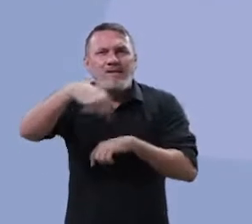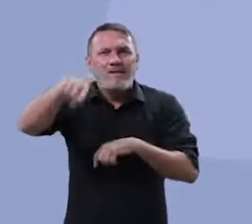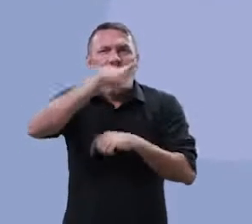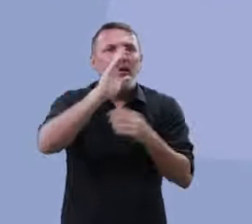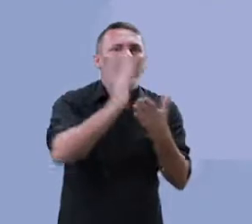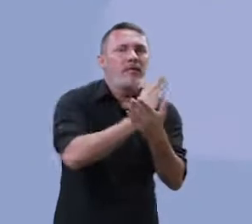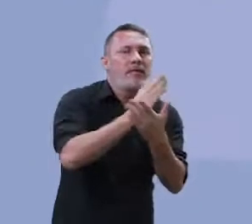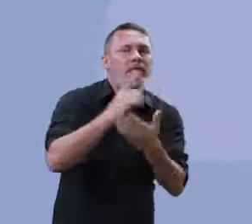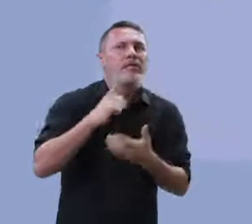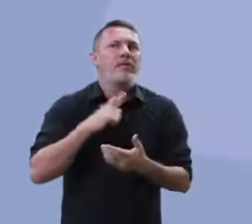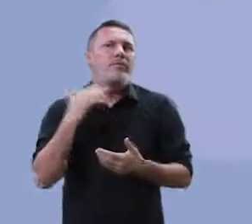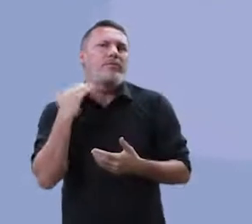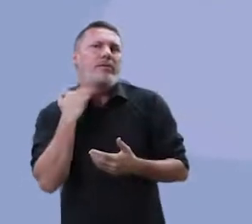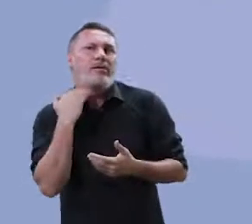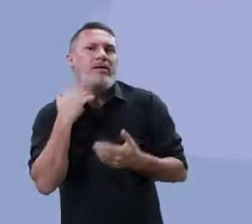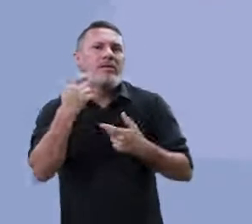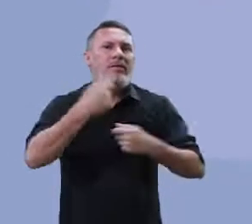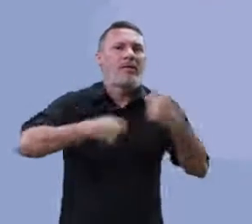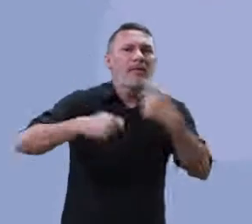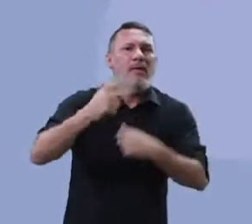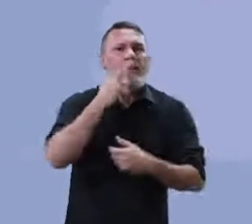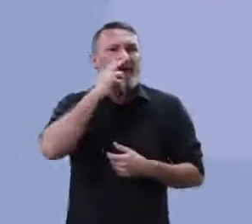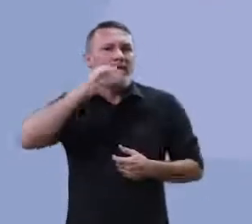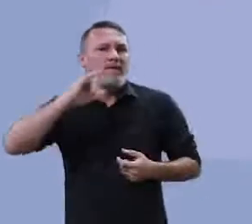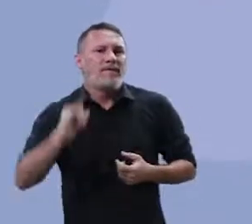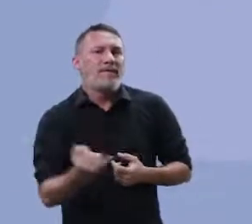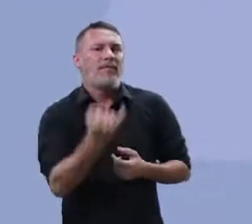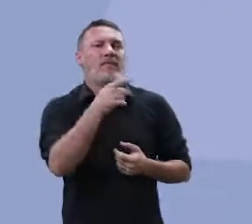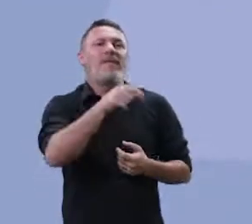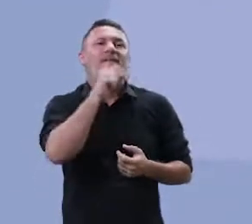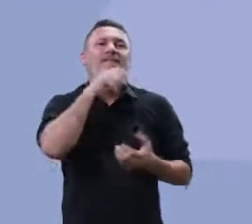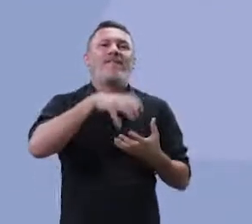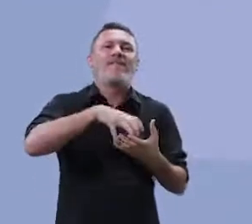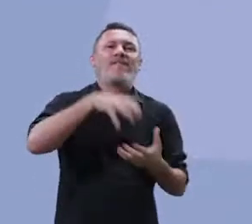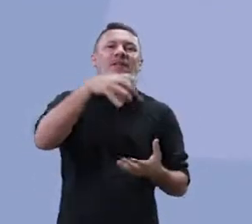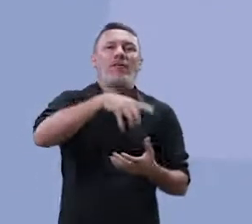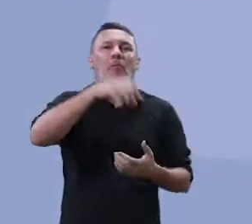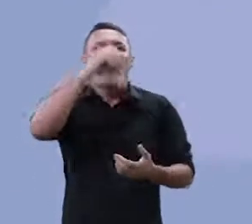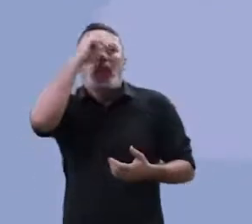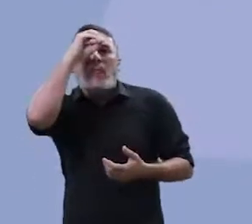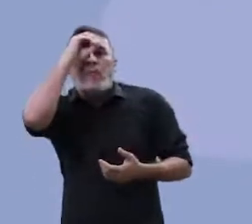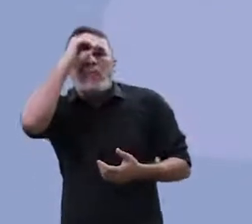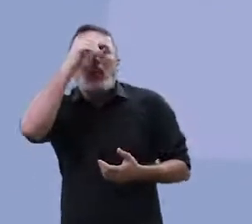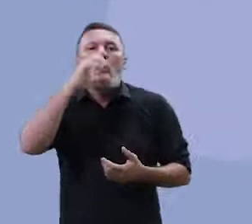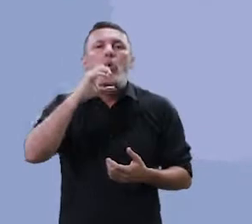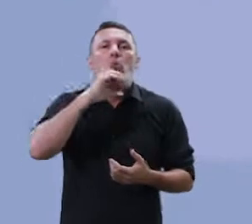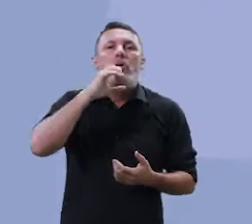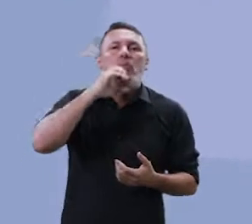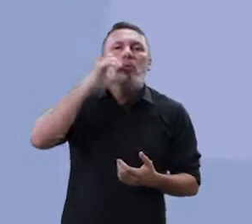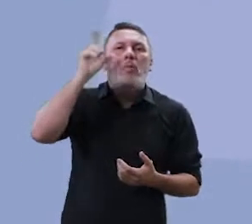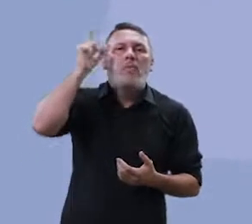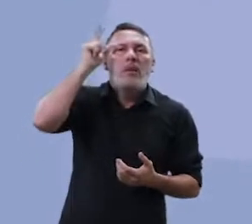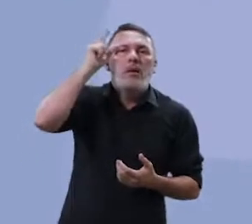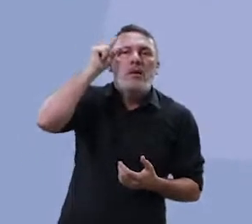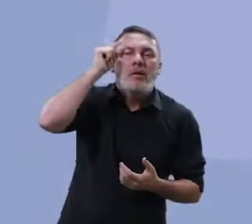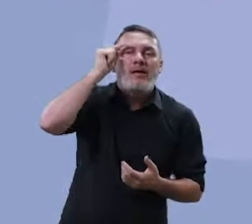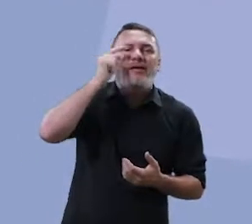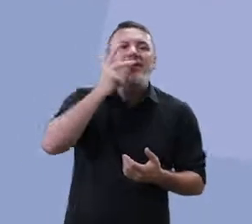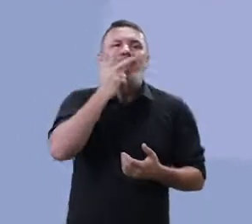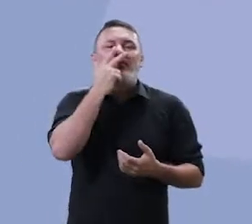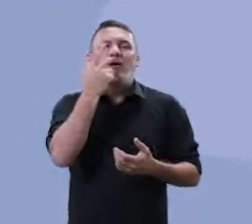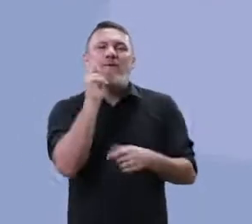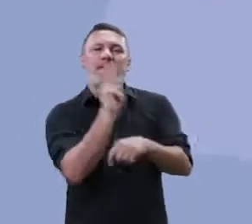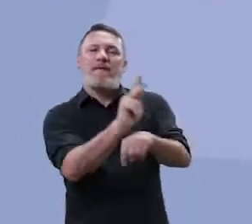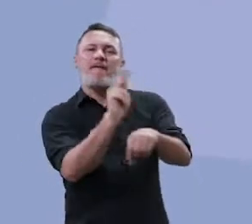eu falei com vocês que algumas entidades bancárias acabam aproveitando da situação, da fragilidade do